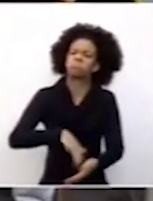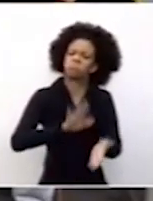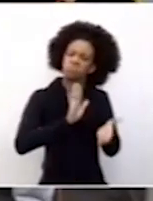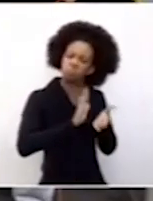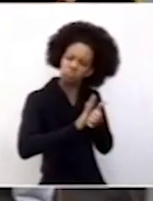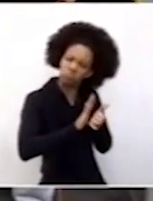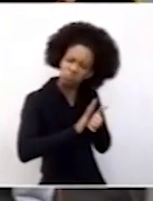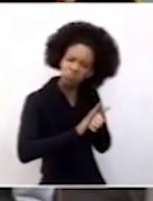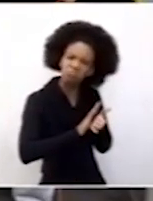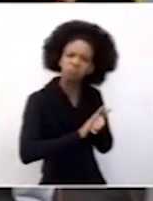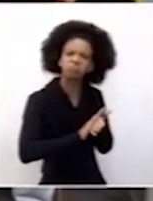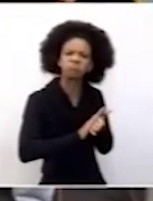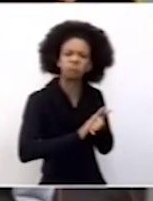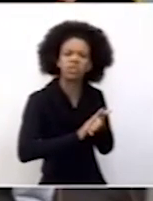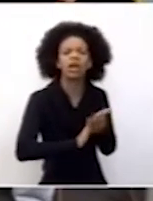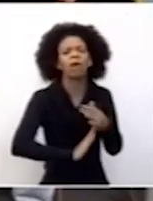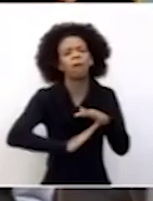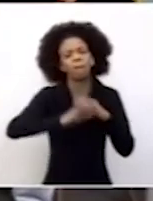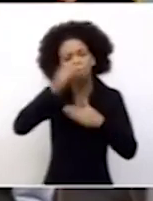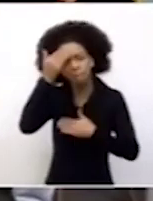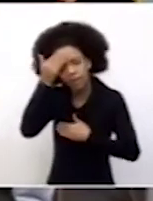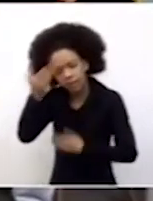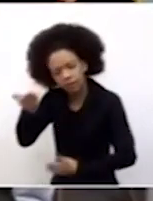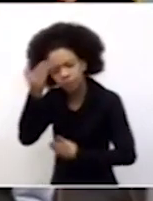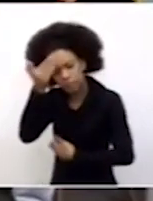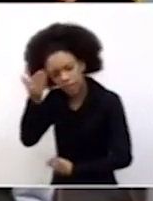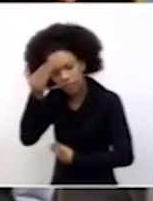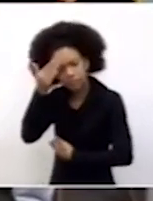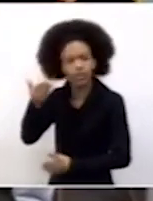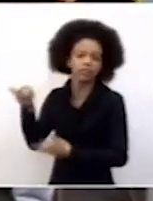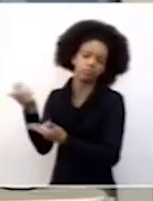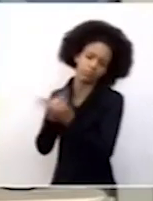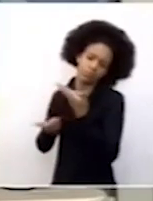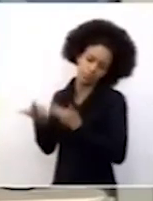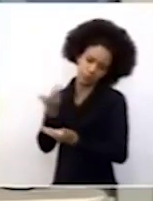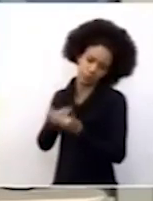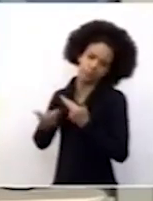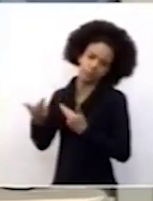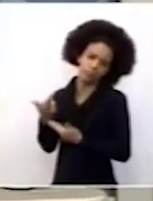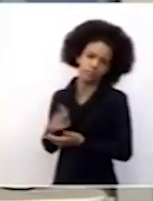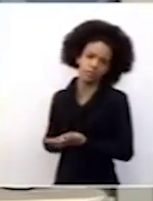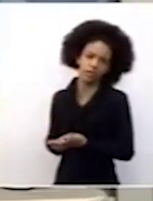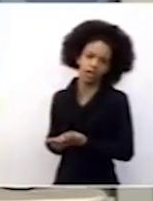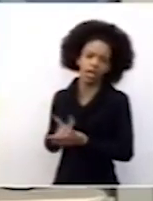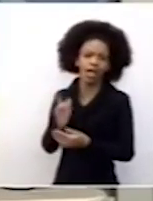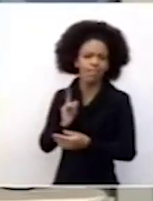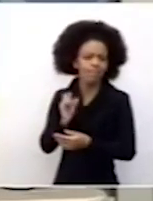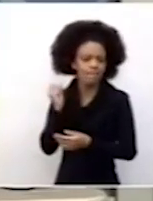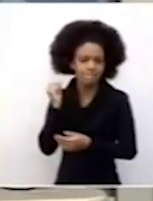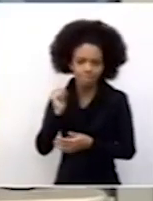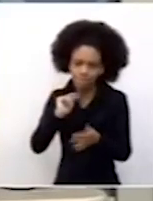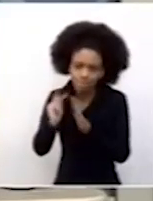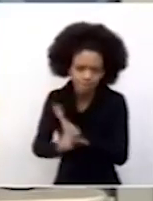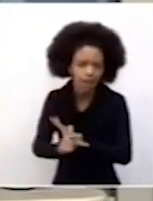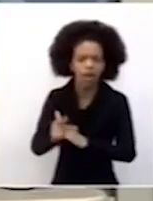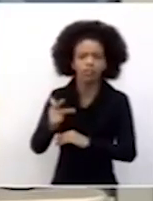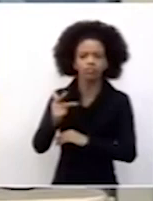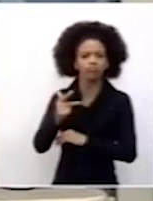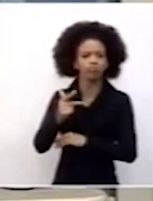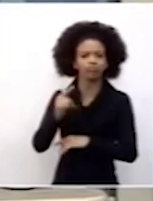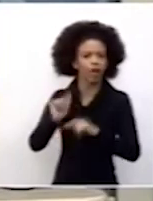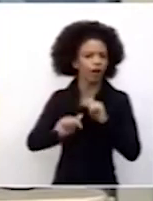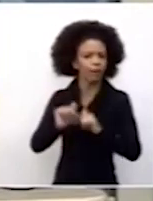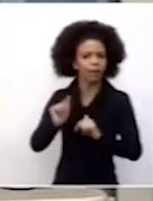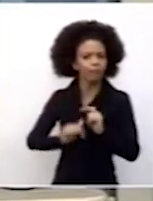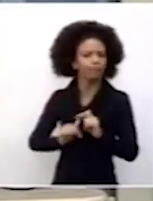obrigado, professores e professoras, pelas respostas, né? Você viu que aí temos N elementos, né, que contribuem para esse espaço,